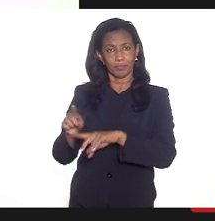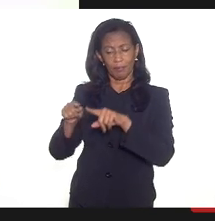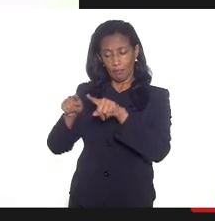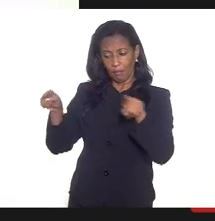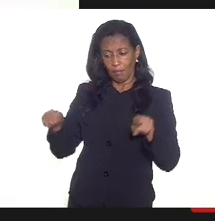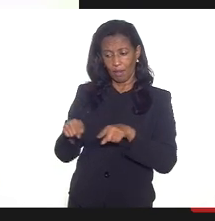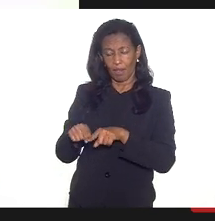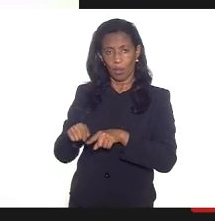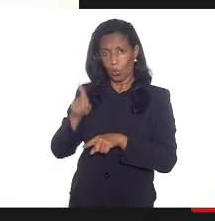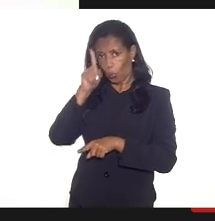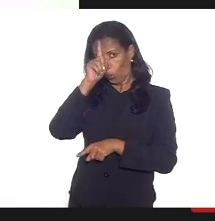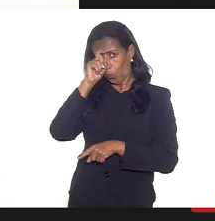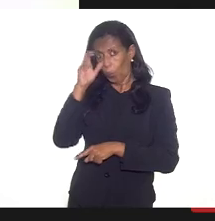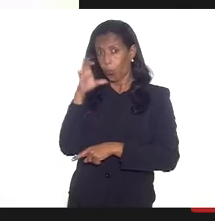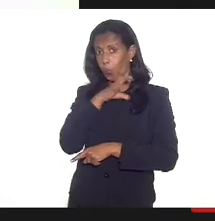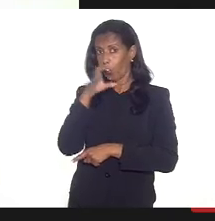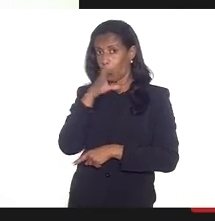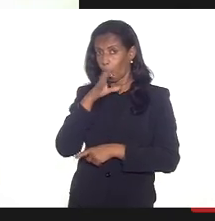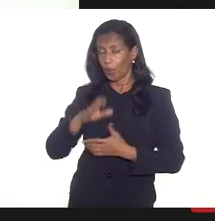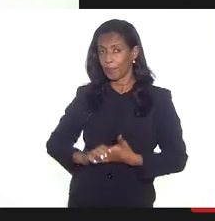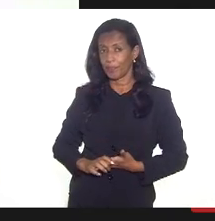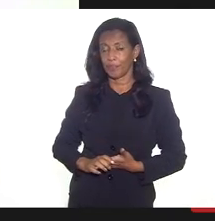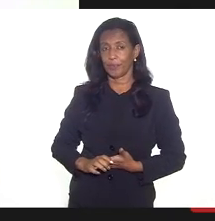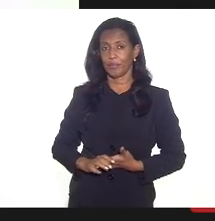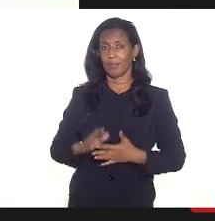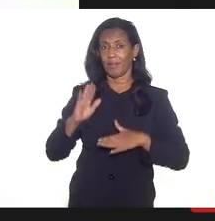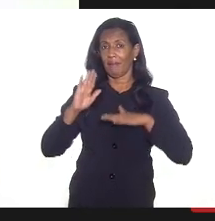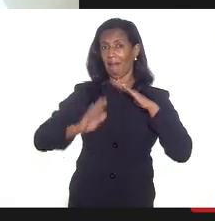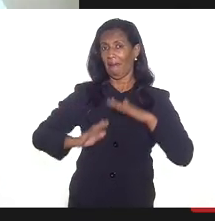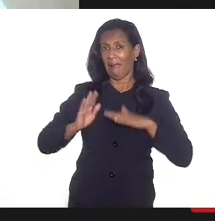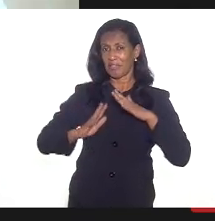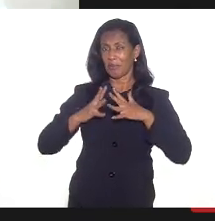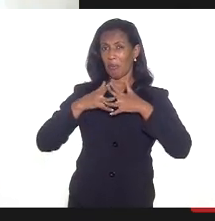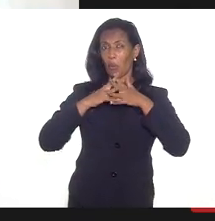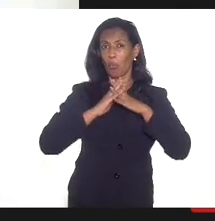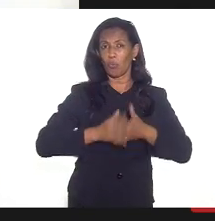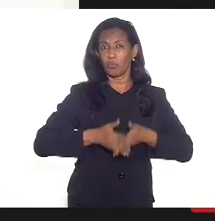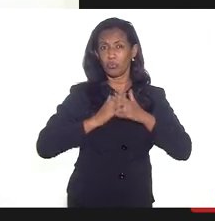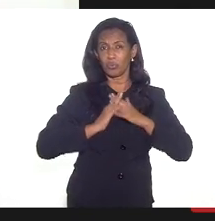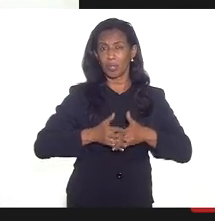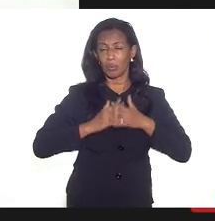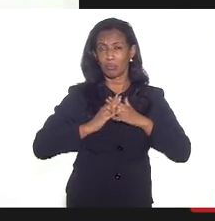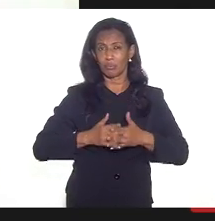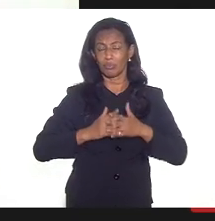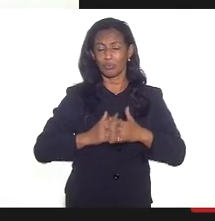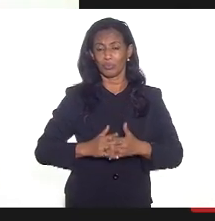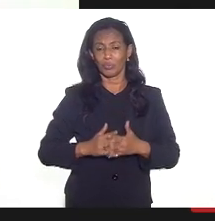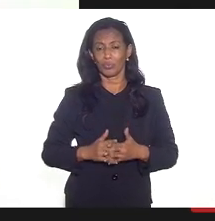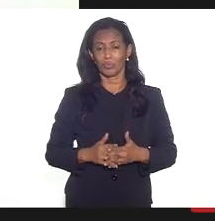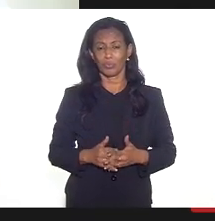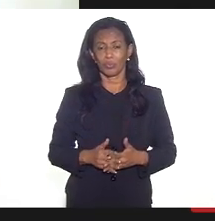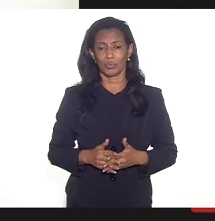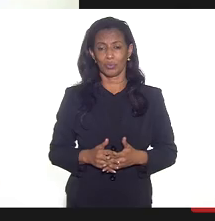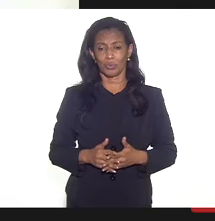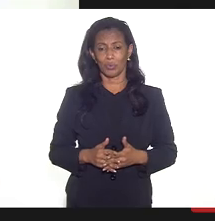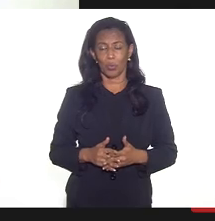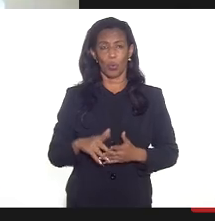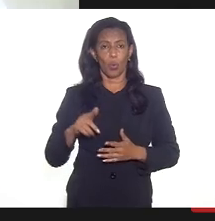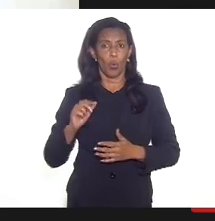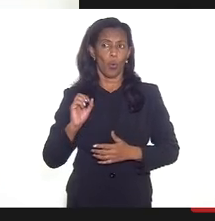atendimento de emergência, às vezes a gente é confundida com ou